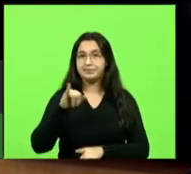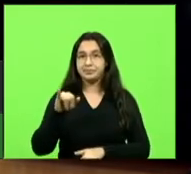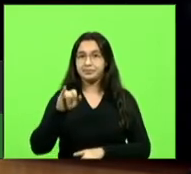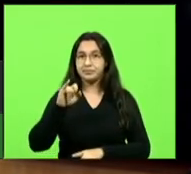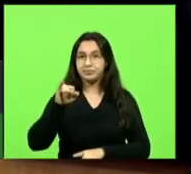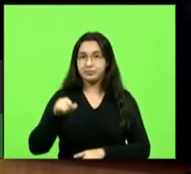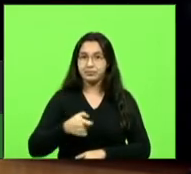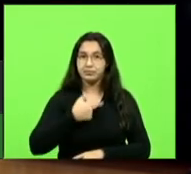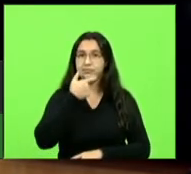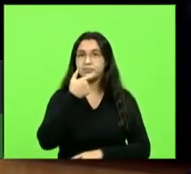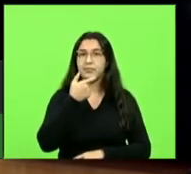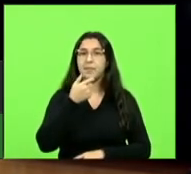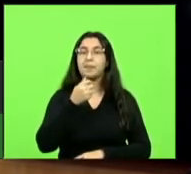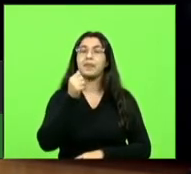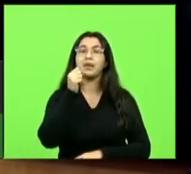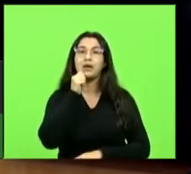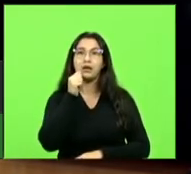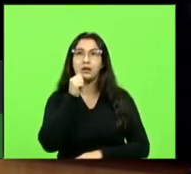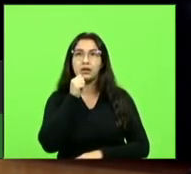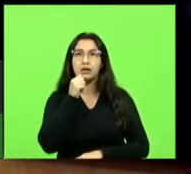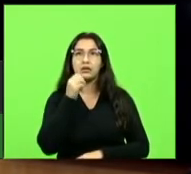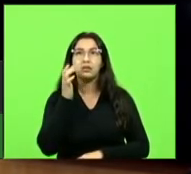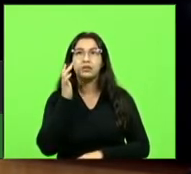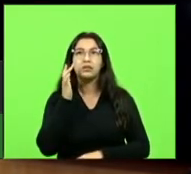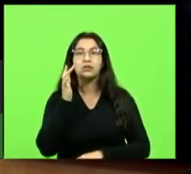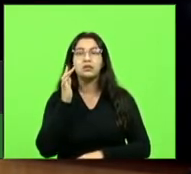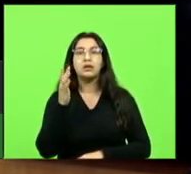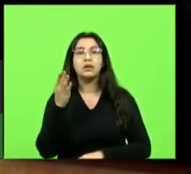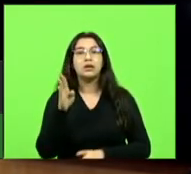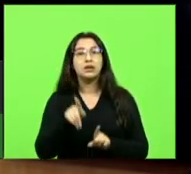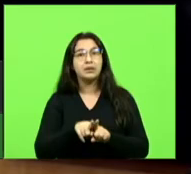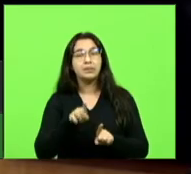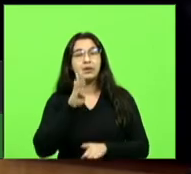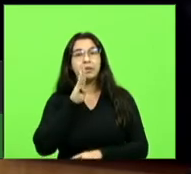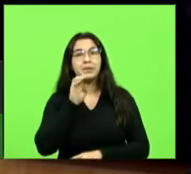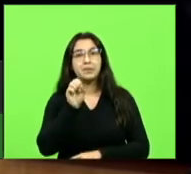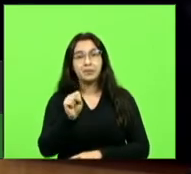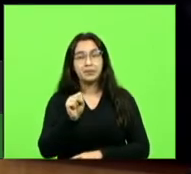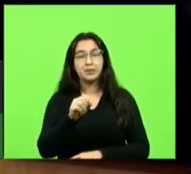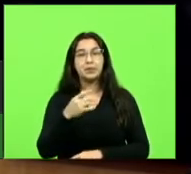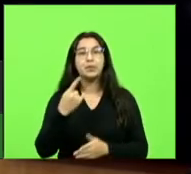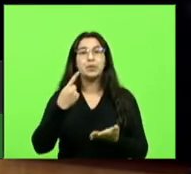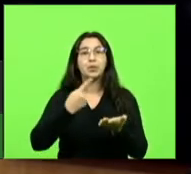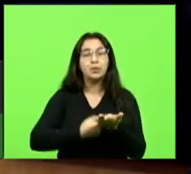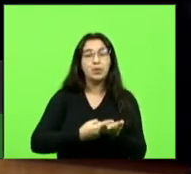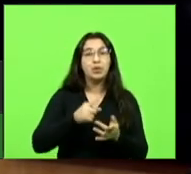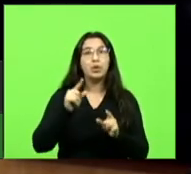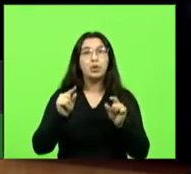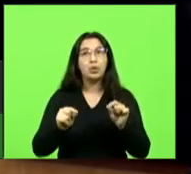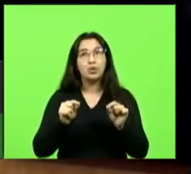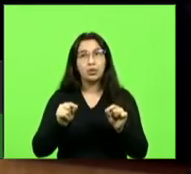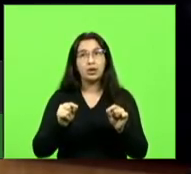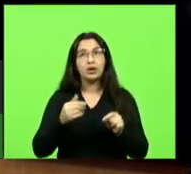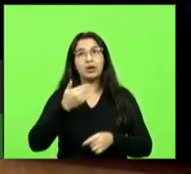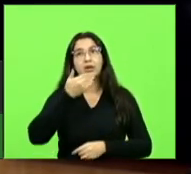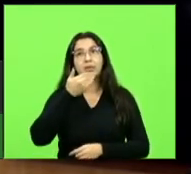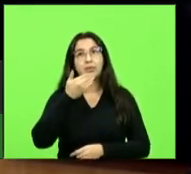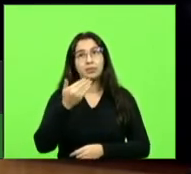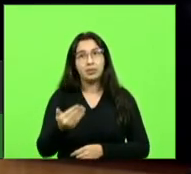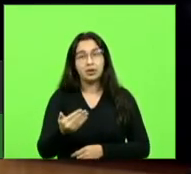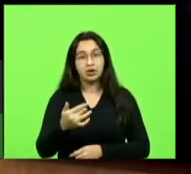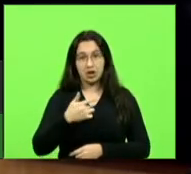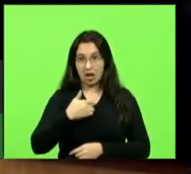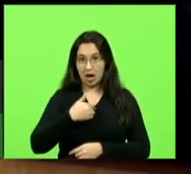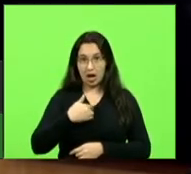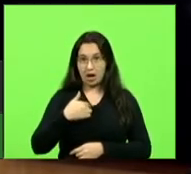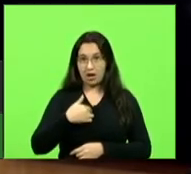deputada Ana, acredito que esteja virtual, e o deputado Bruno, nós fizemos esse acordo de que vamos solicitar, não a deputada